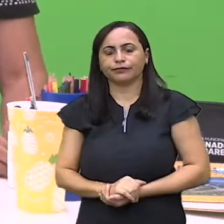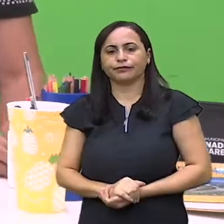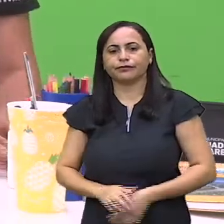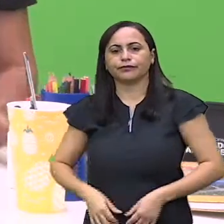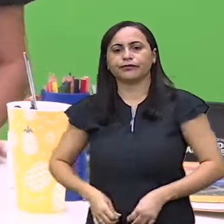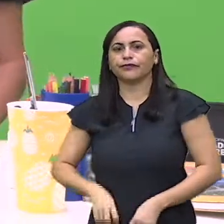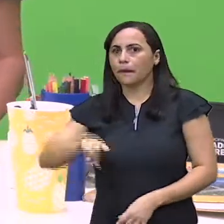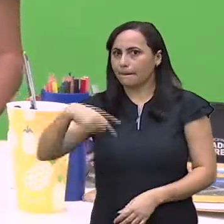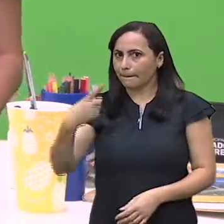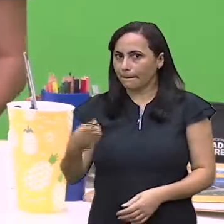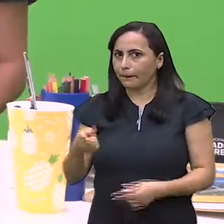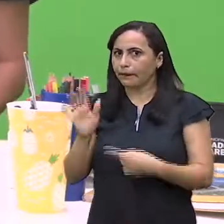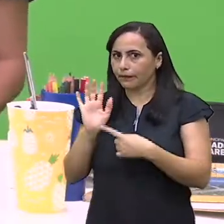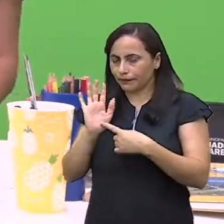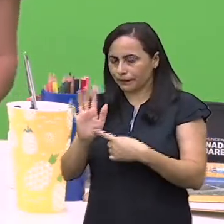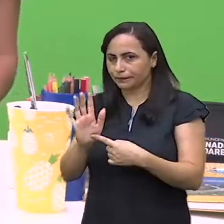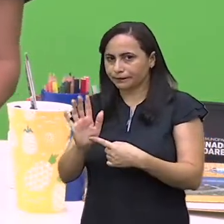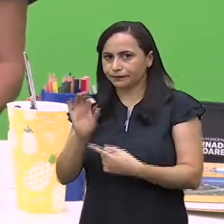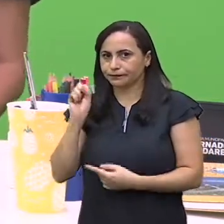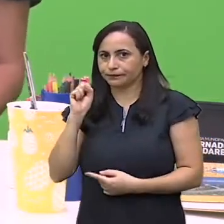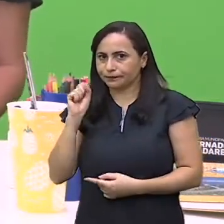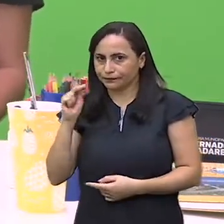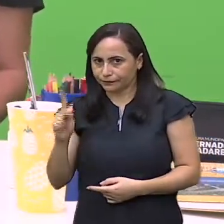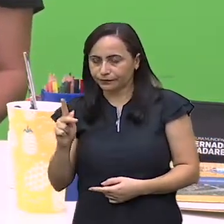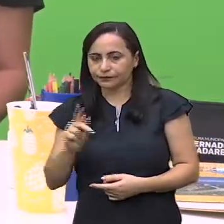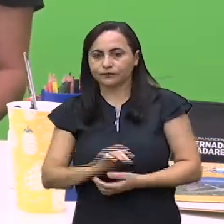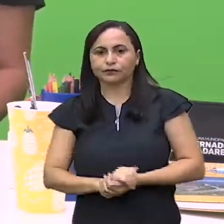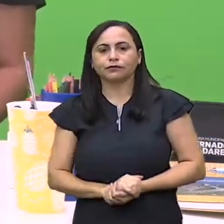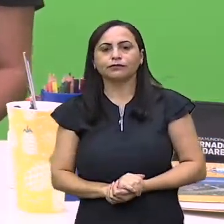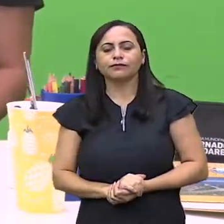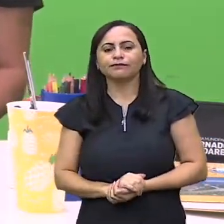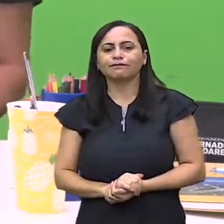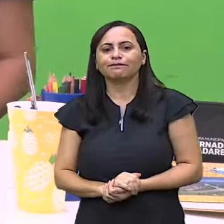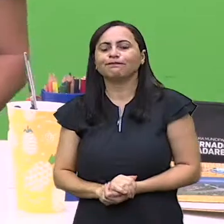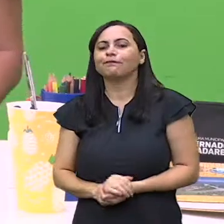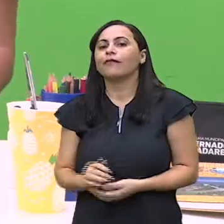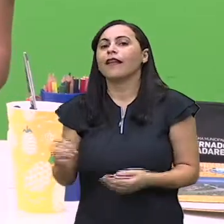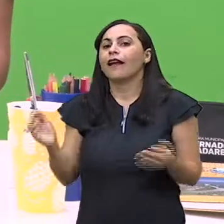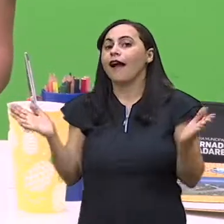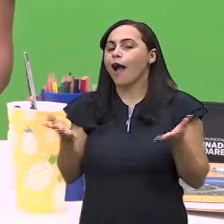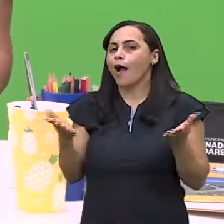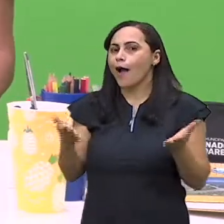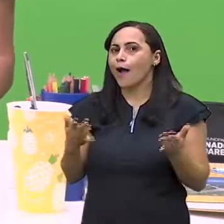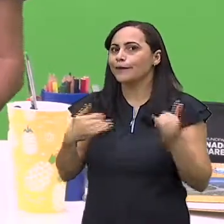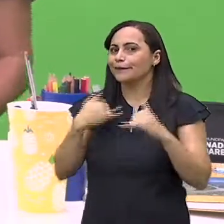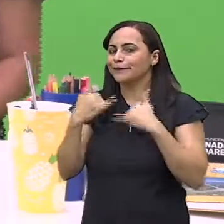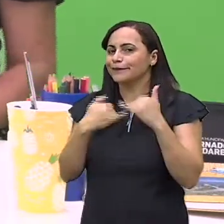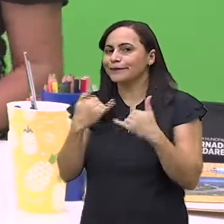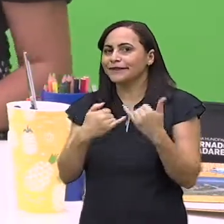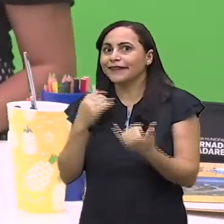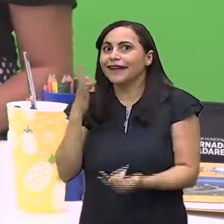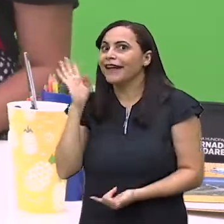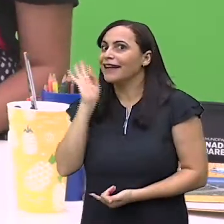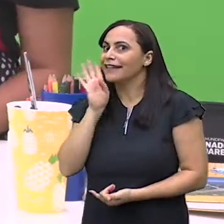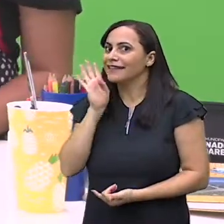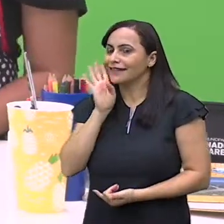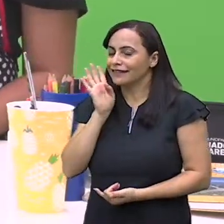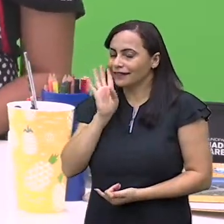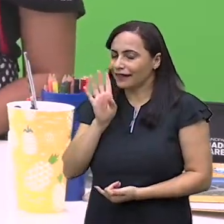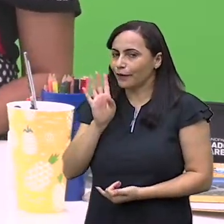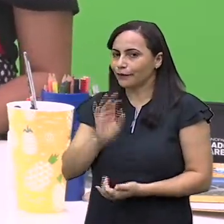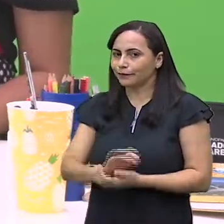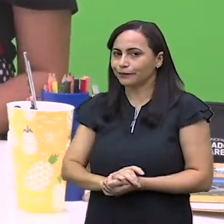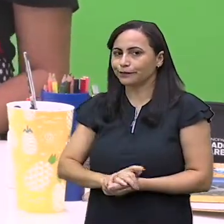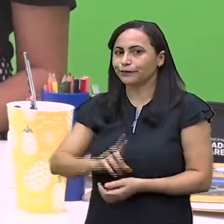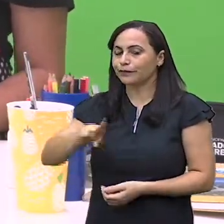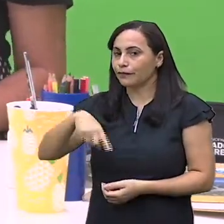Agora, esta brincadeira, presta atenção, é muito legal. Vamos ver. Depois você vai me falar